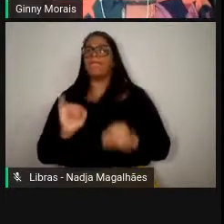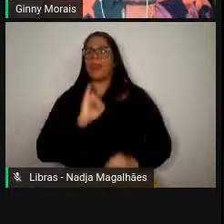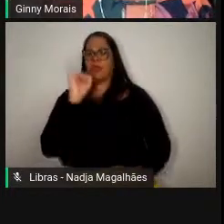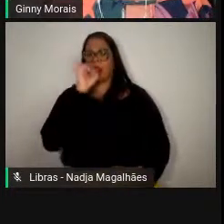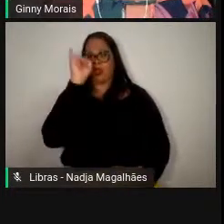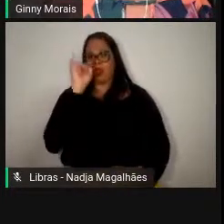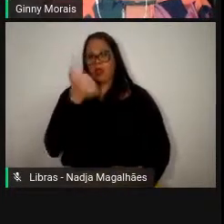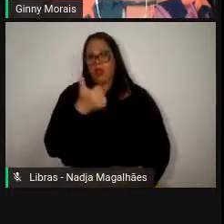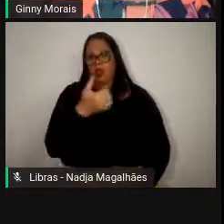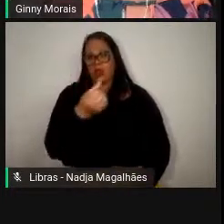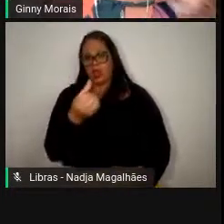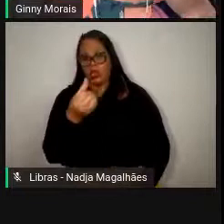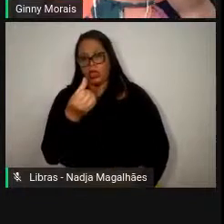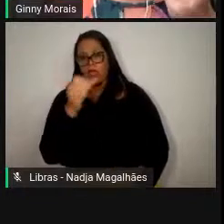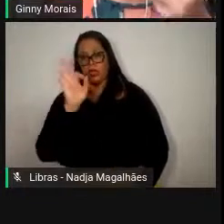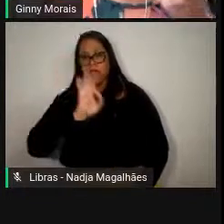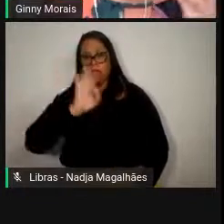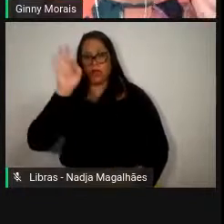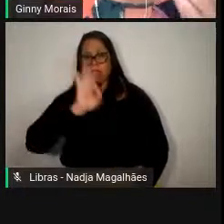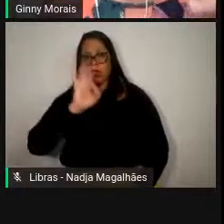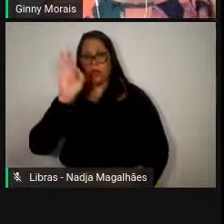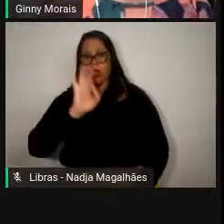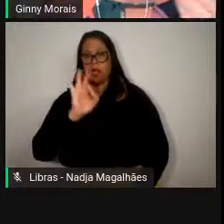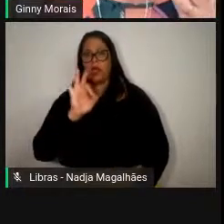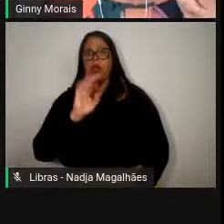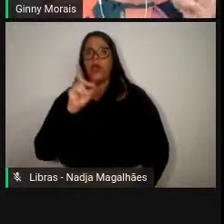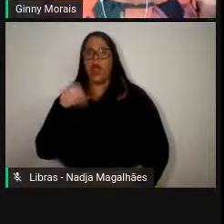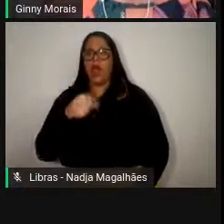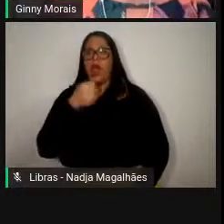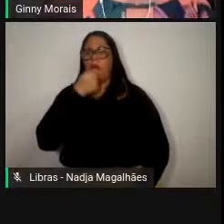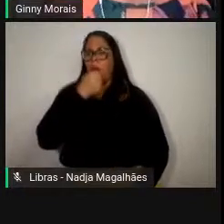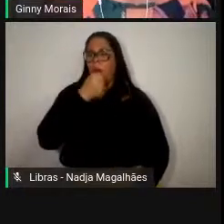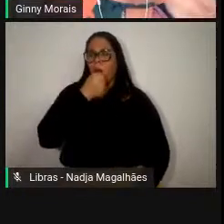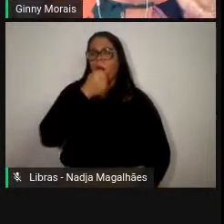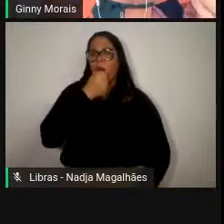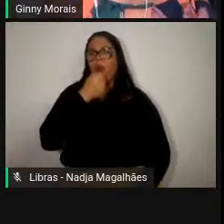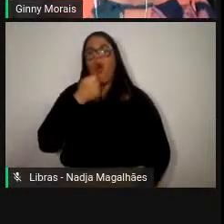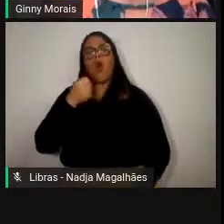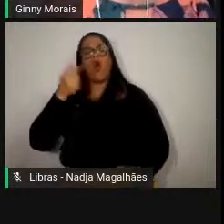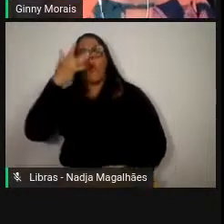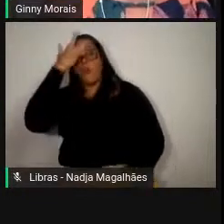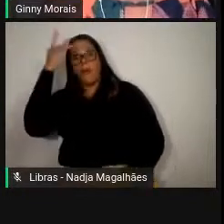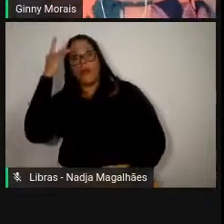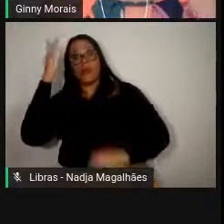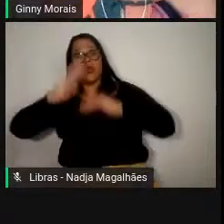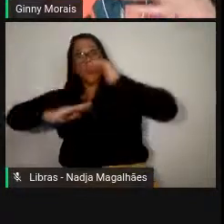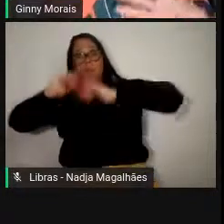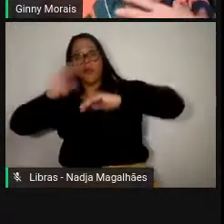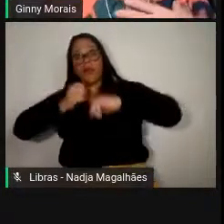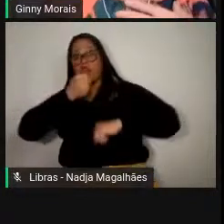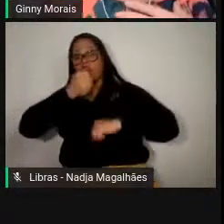16% utiliza informação falada, são informações orais dadas por narradores ou por jornalistas, sem aparecer na